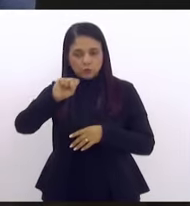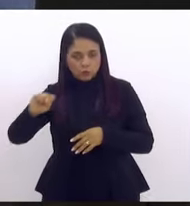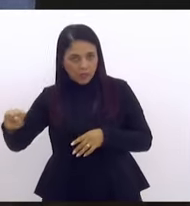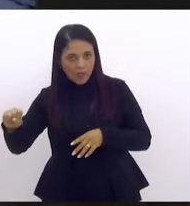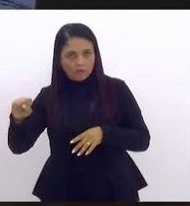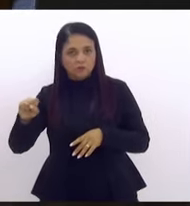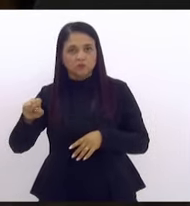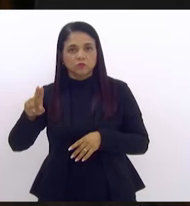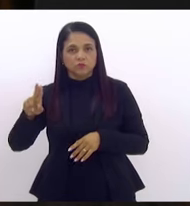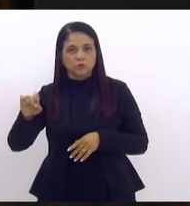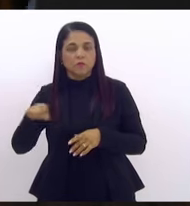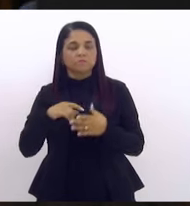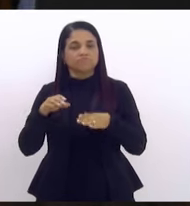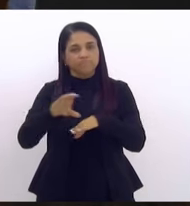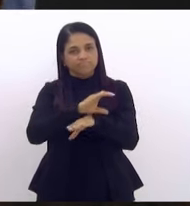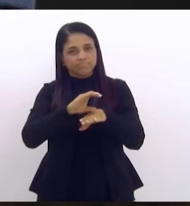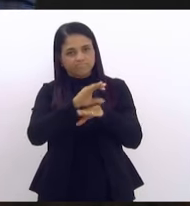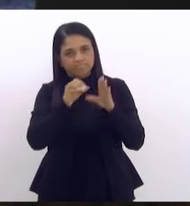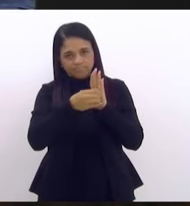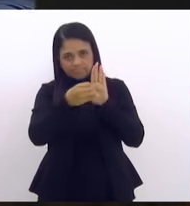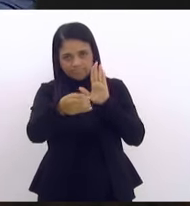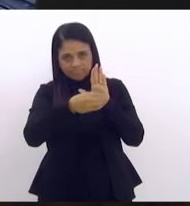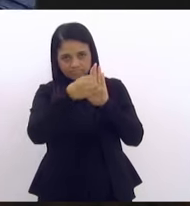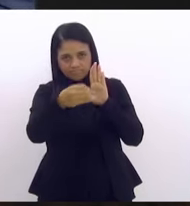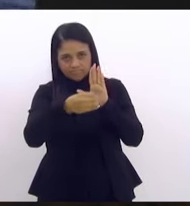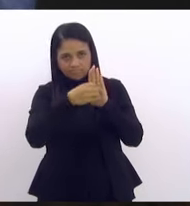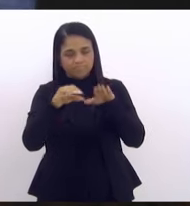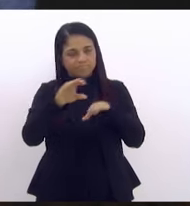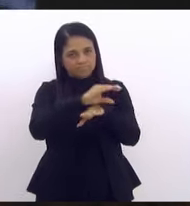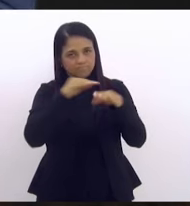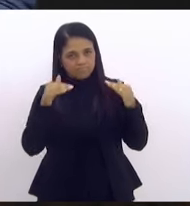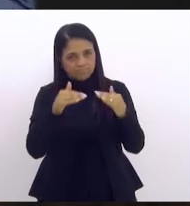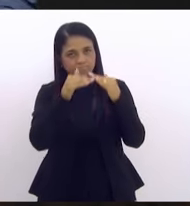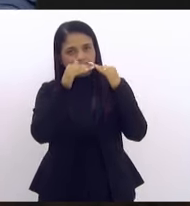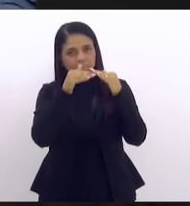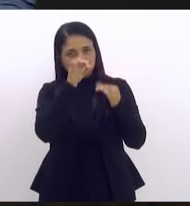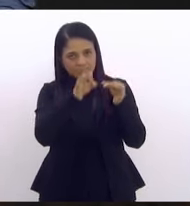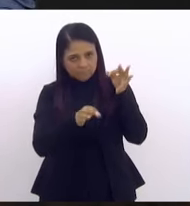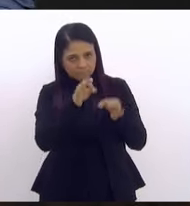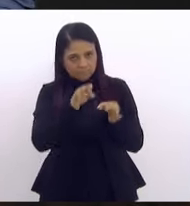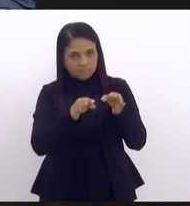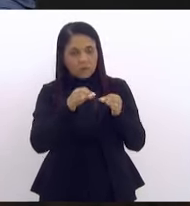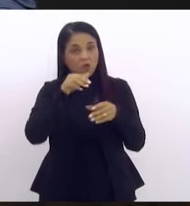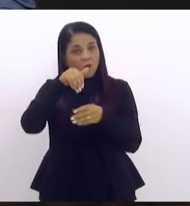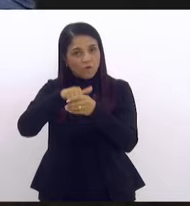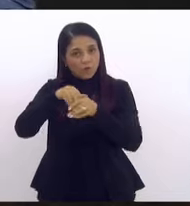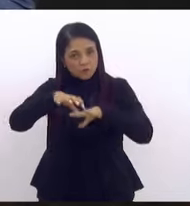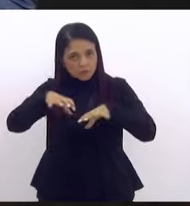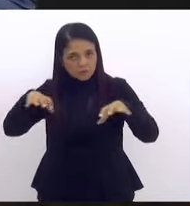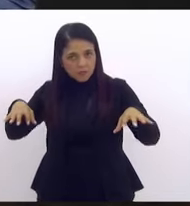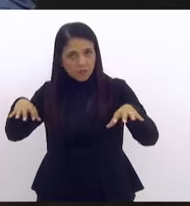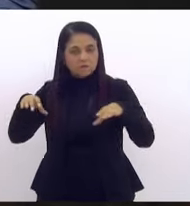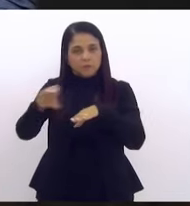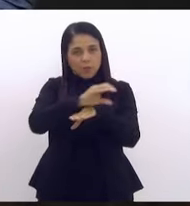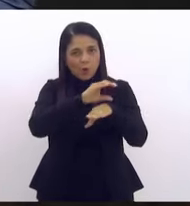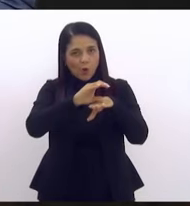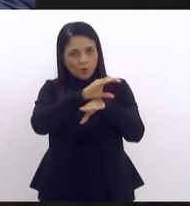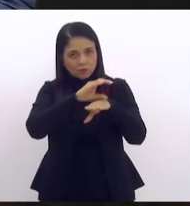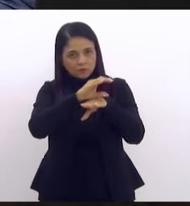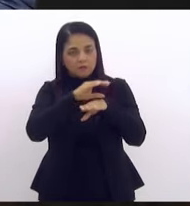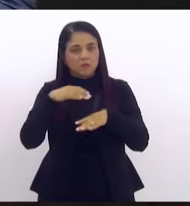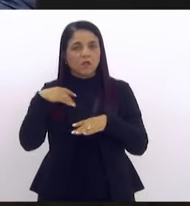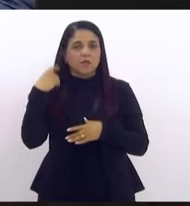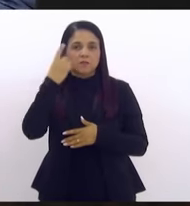das comissões Constituição e Justiça pela constitucionalidade, com voto em separado pela inconstitucionalidade da